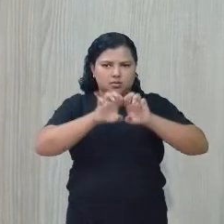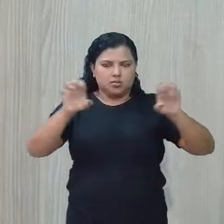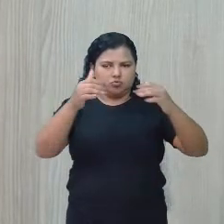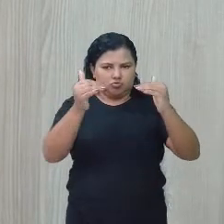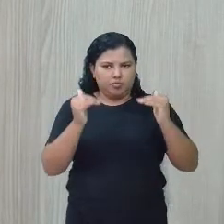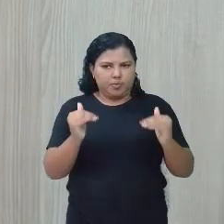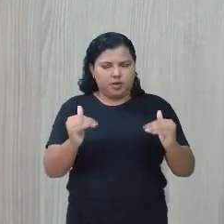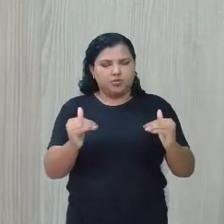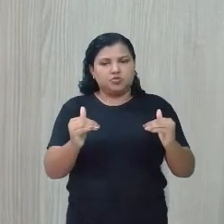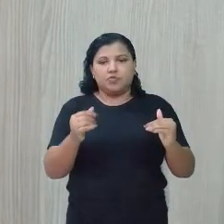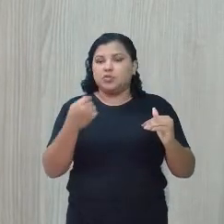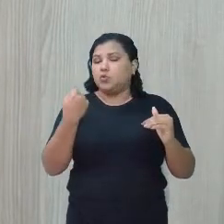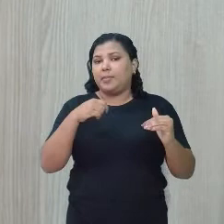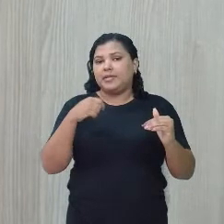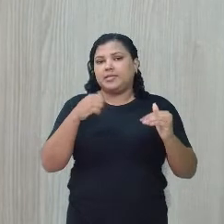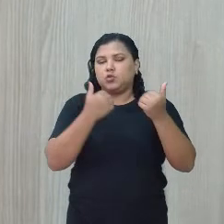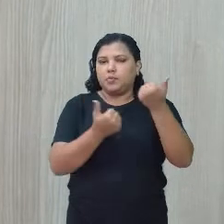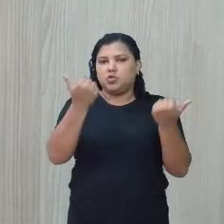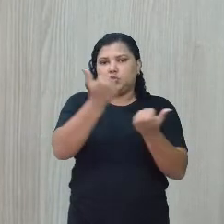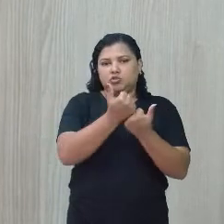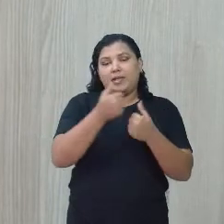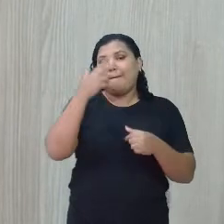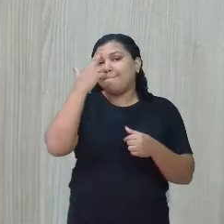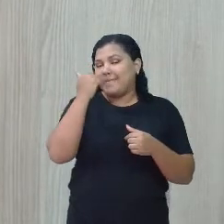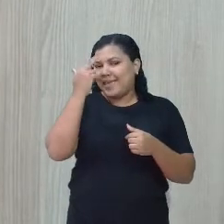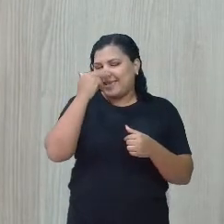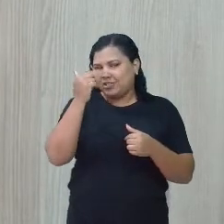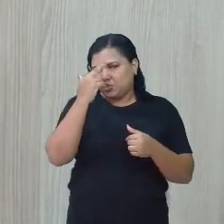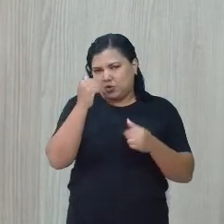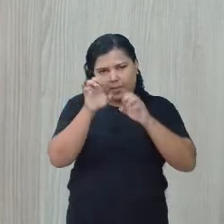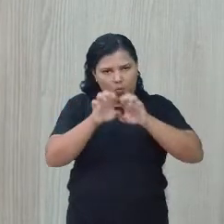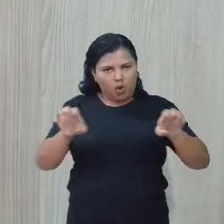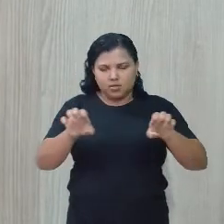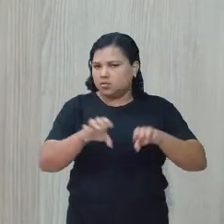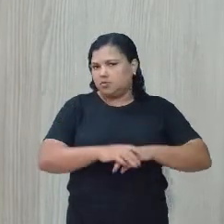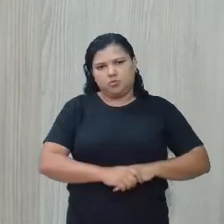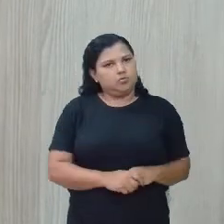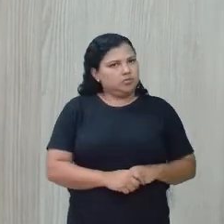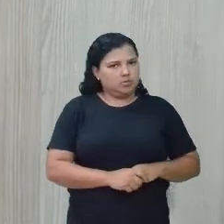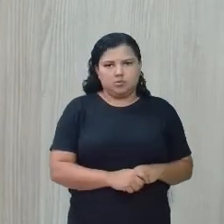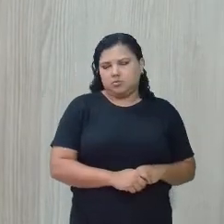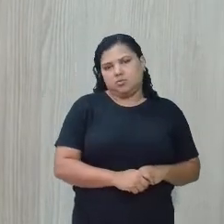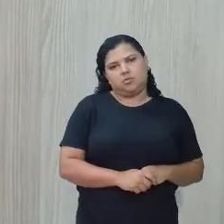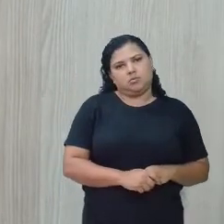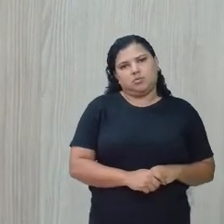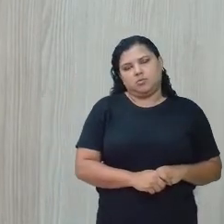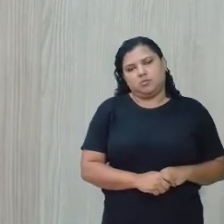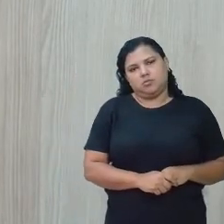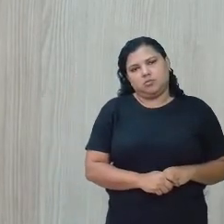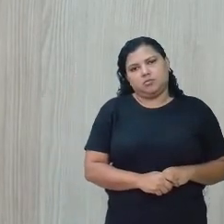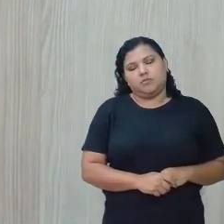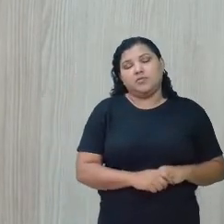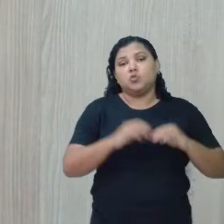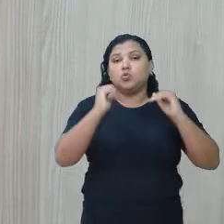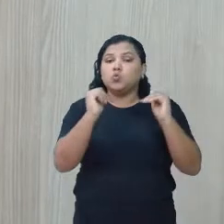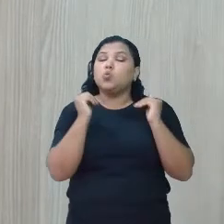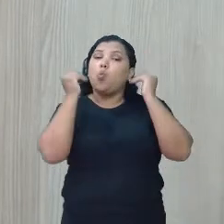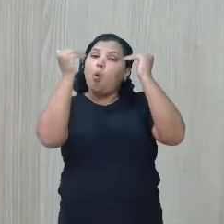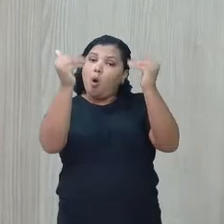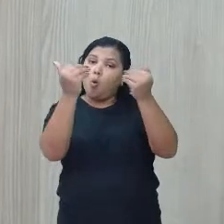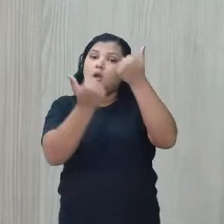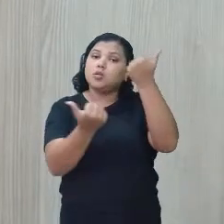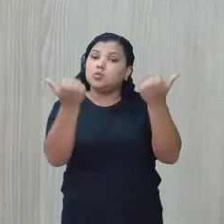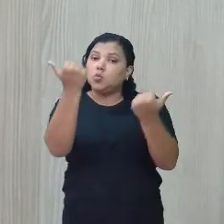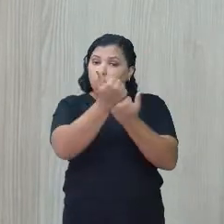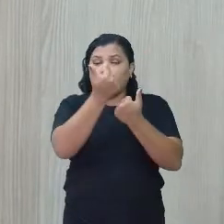baixo, e você não vai fazer a substituição na mesma equação que você utilizou para deixar em evidência, tá certo? Você vai fazer a substituição